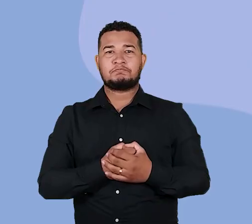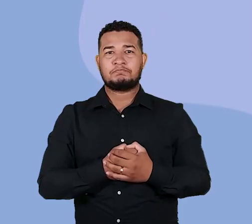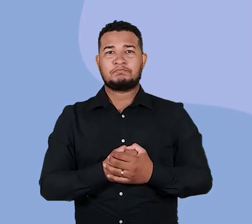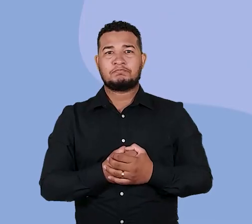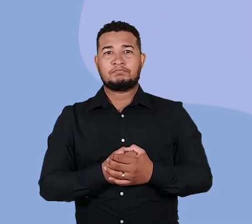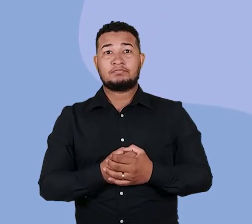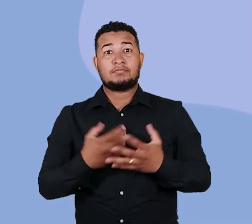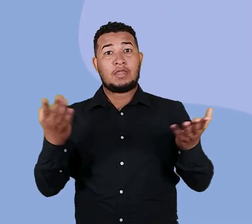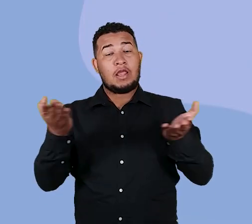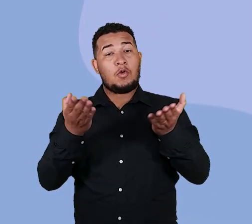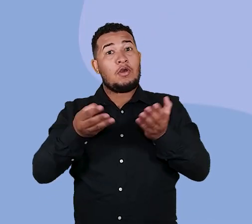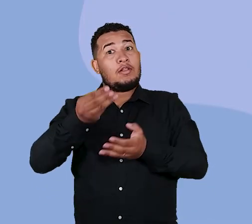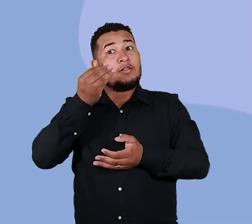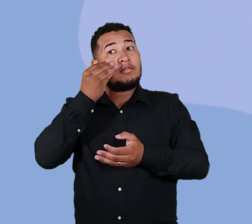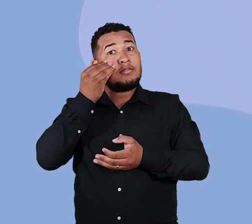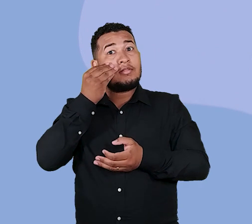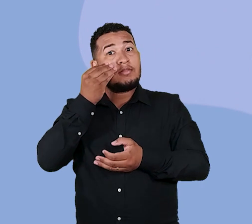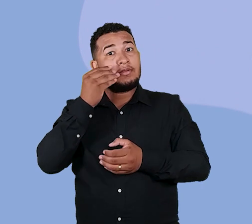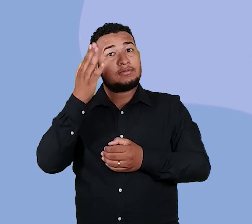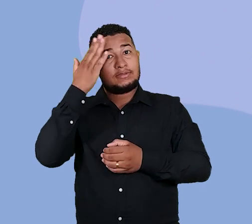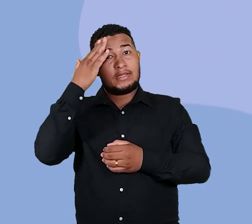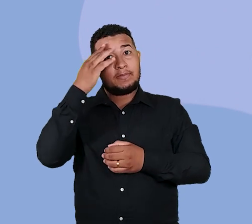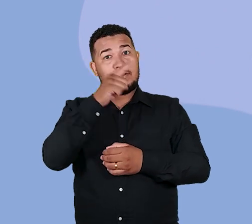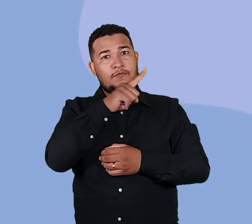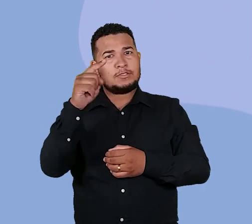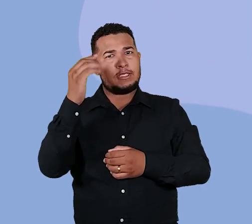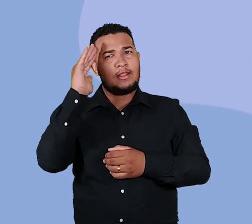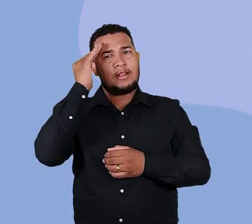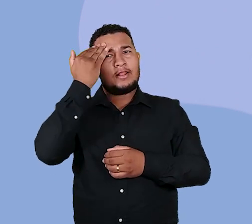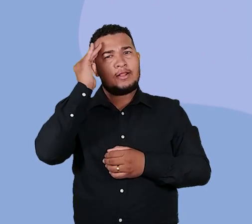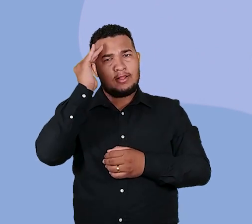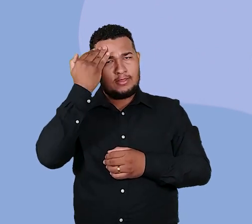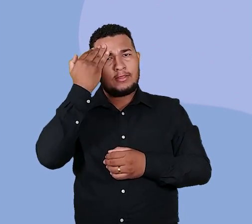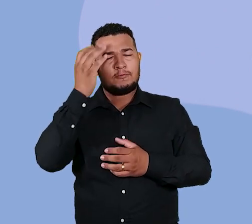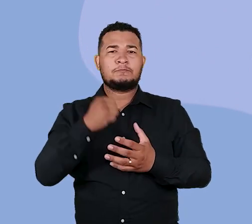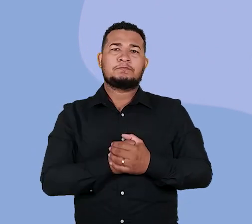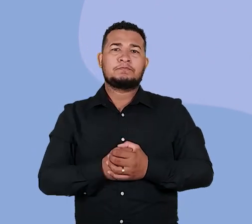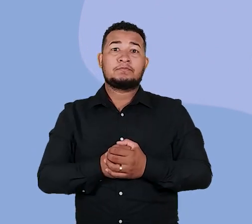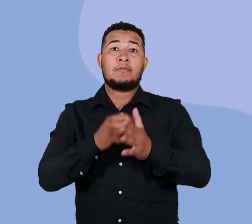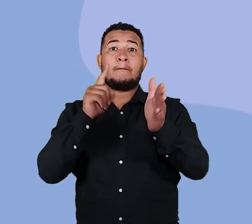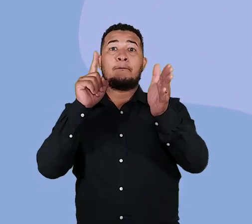continuar. Vou testar para ver se você está entendendo.